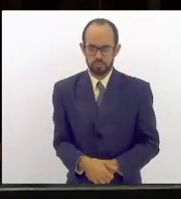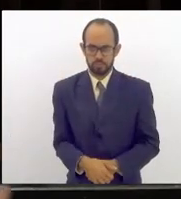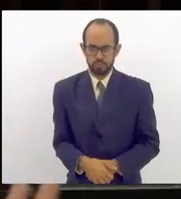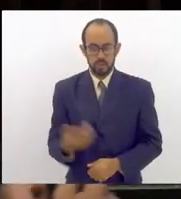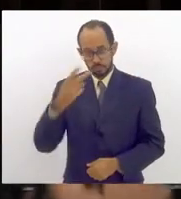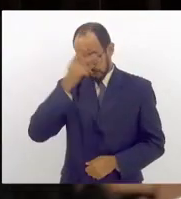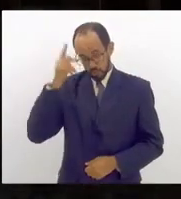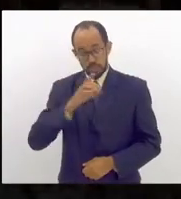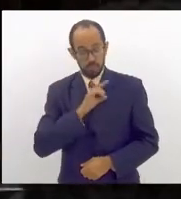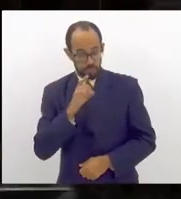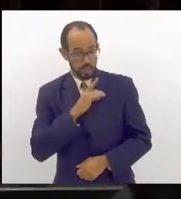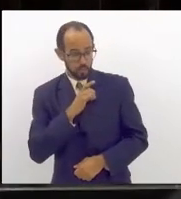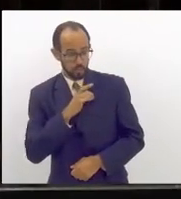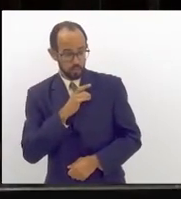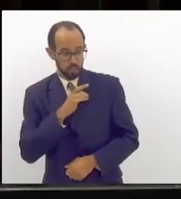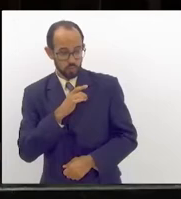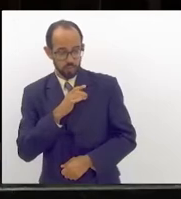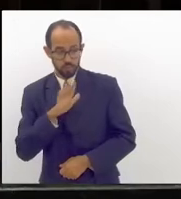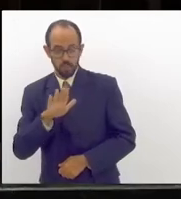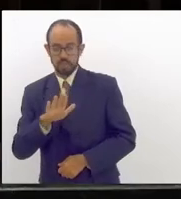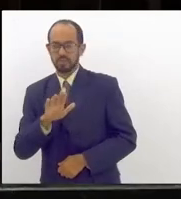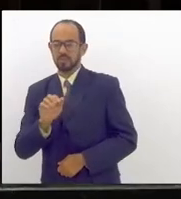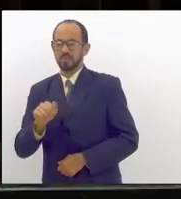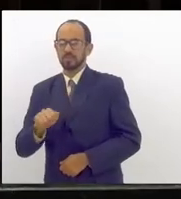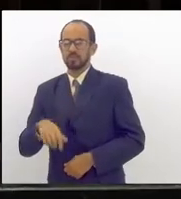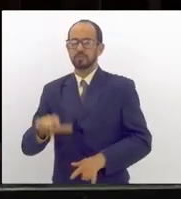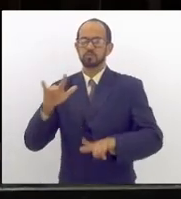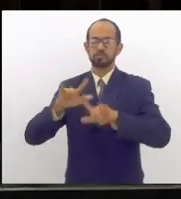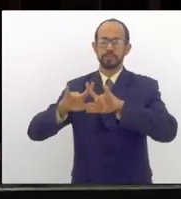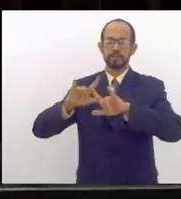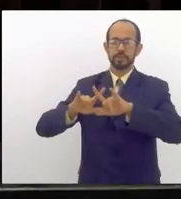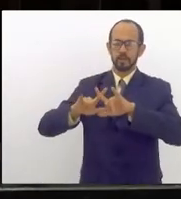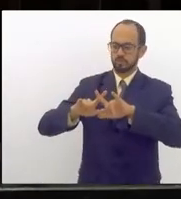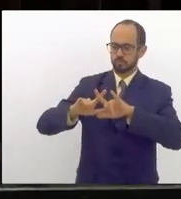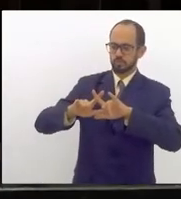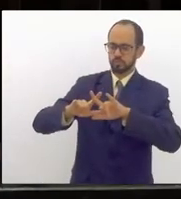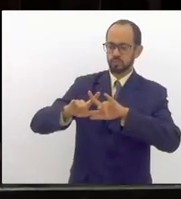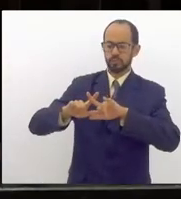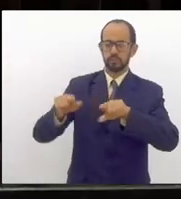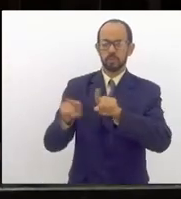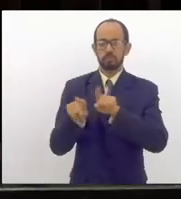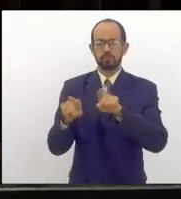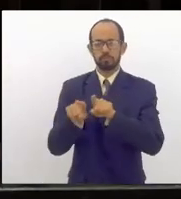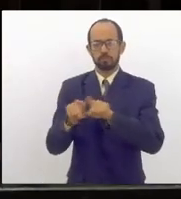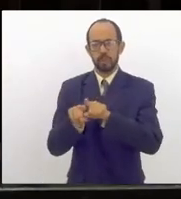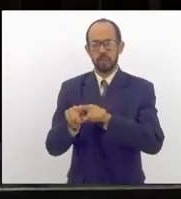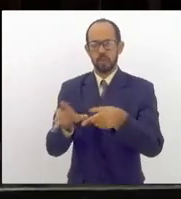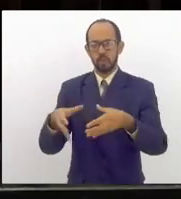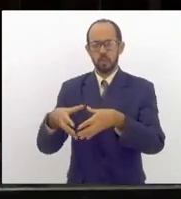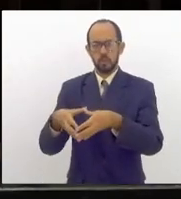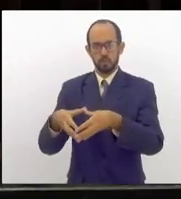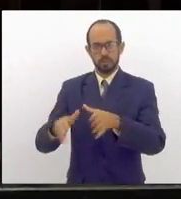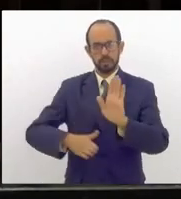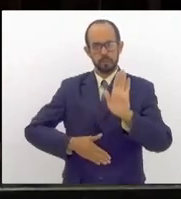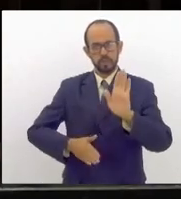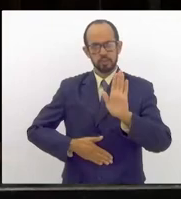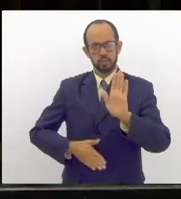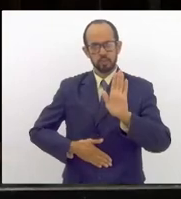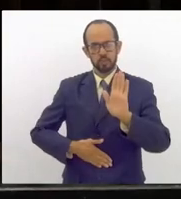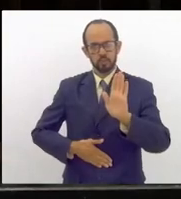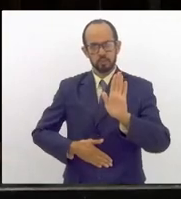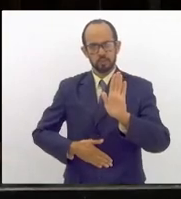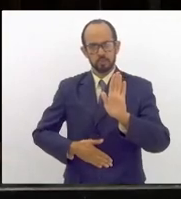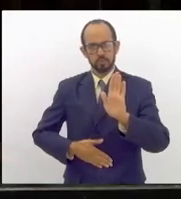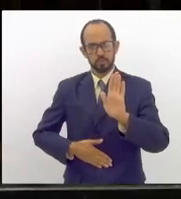você fala isso você confrontar tantos milicianos como o pessoal que são bandidos